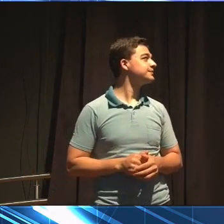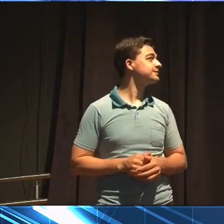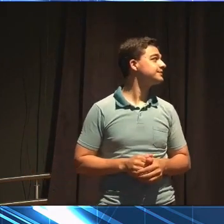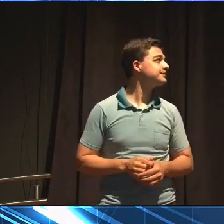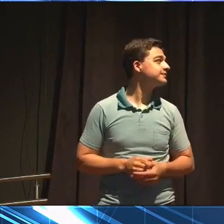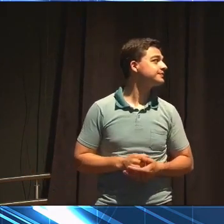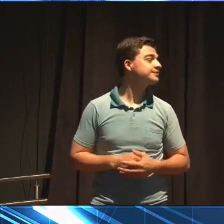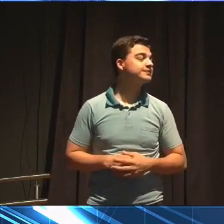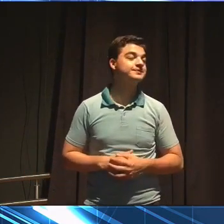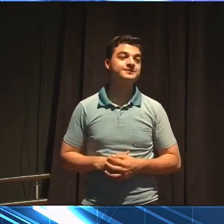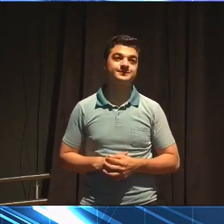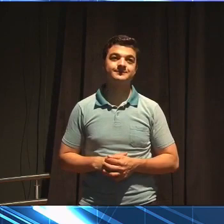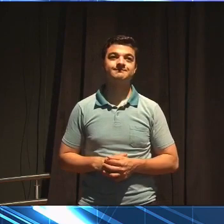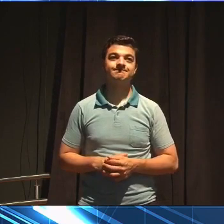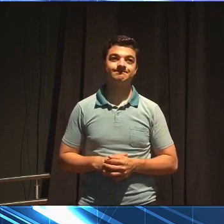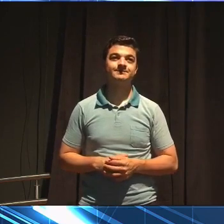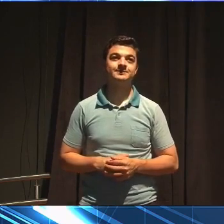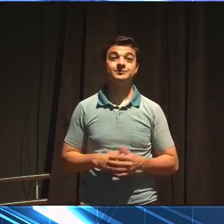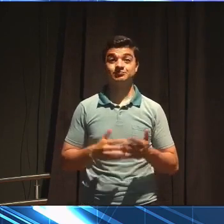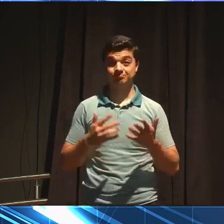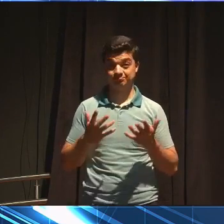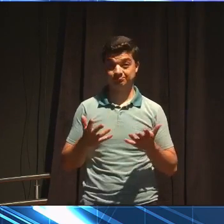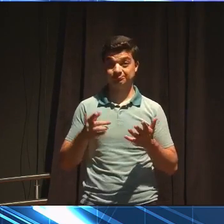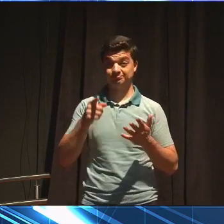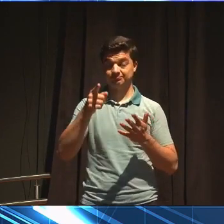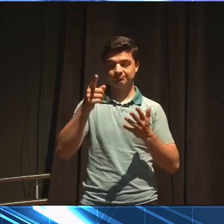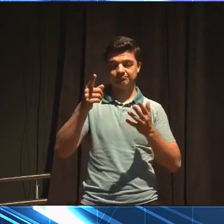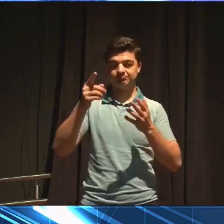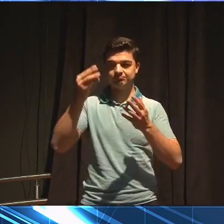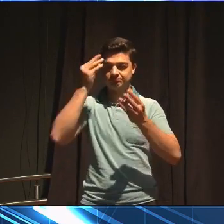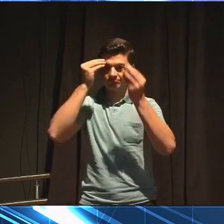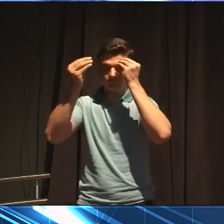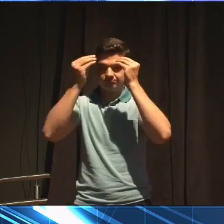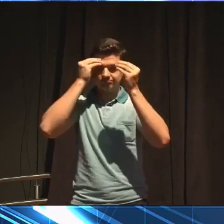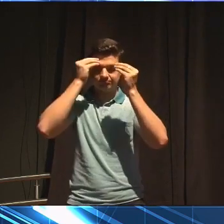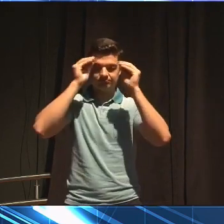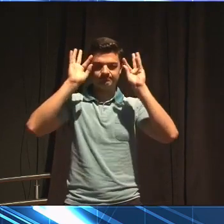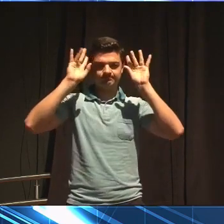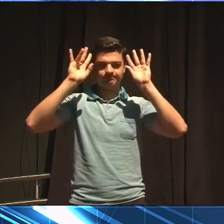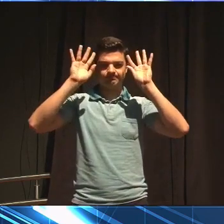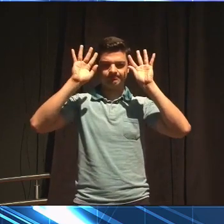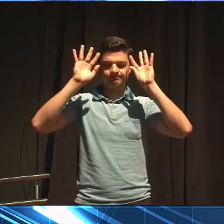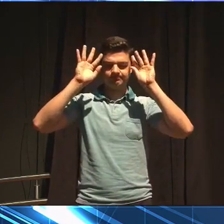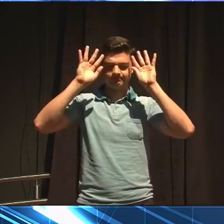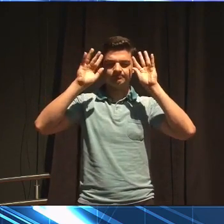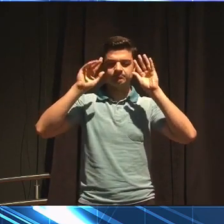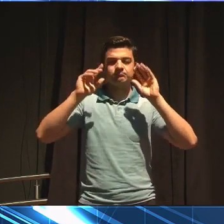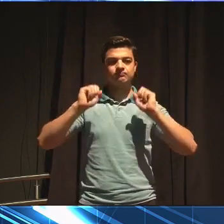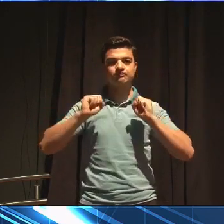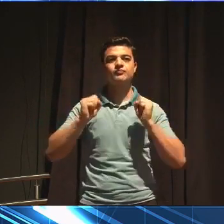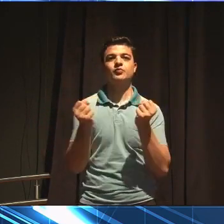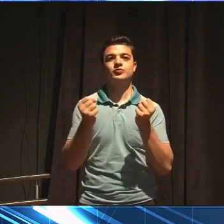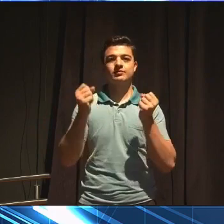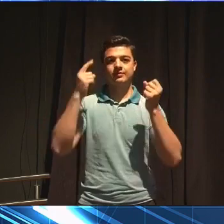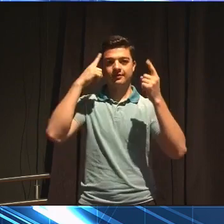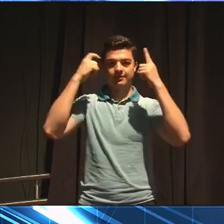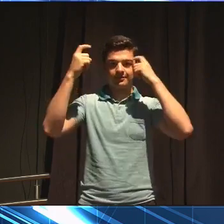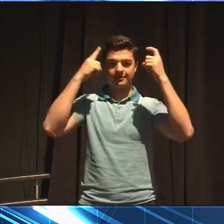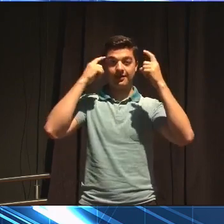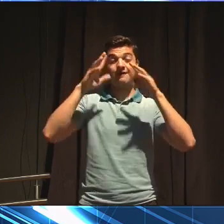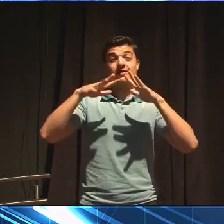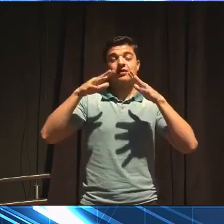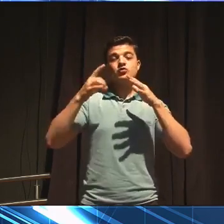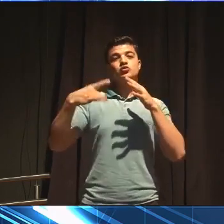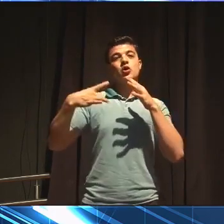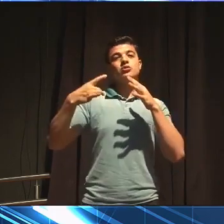gente agitar o corpinho e colocar nossa mente para funcionar, para que a gente possa pensar de forma divergente.